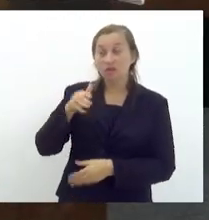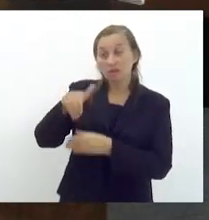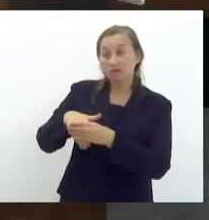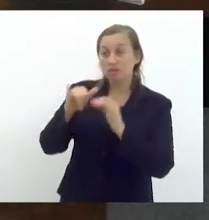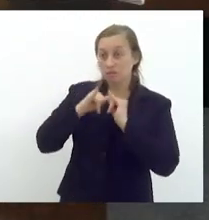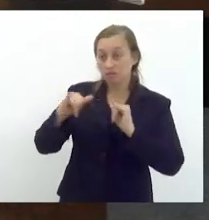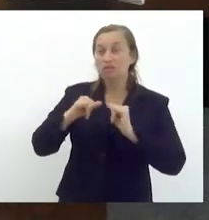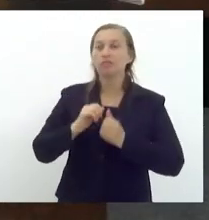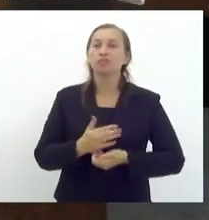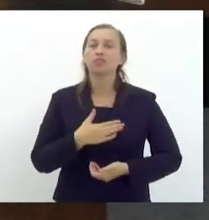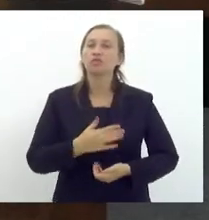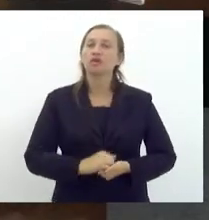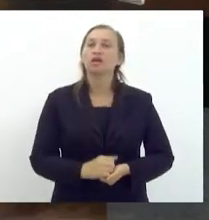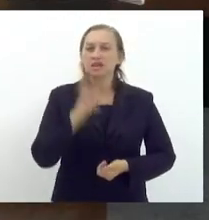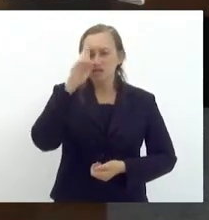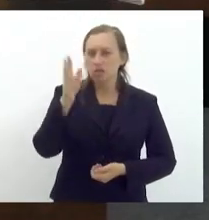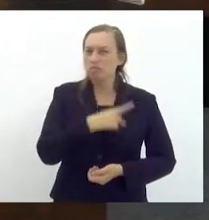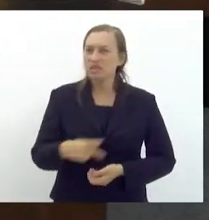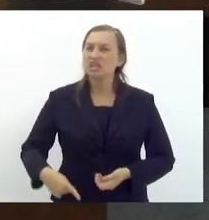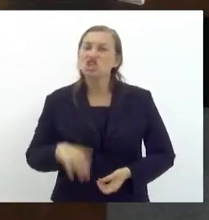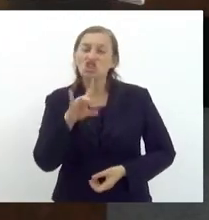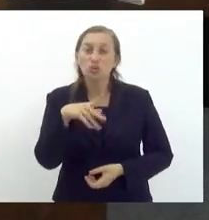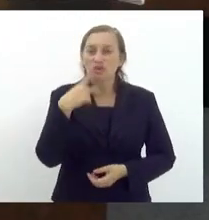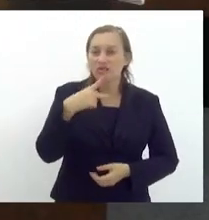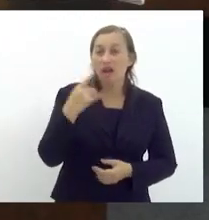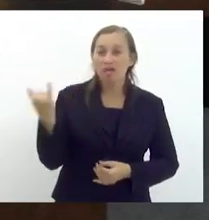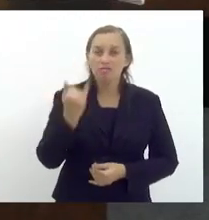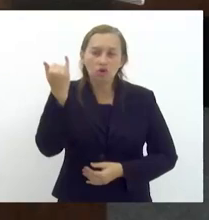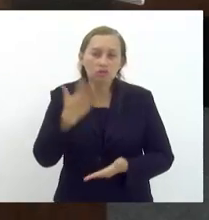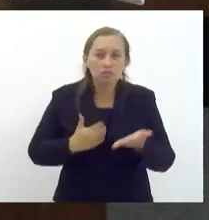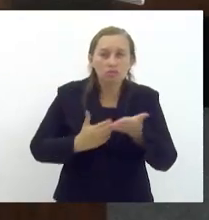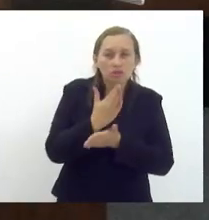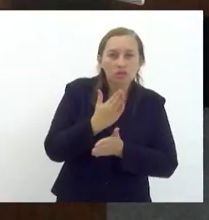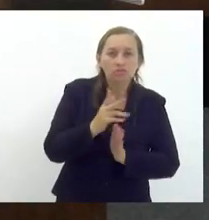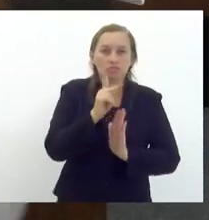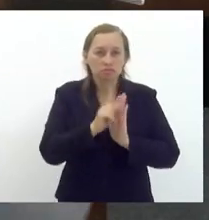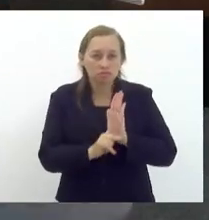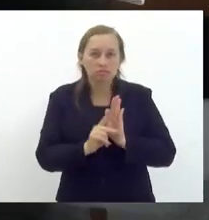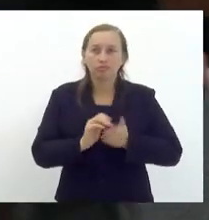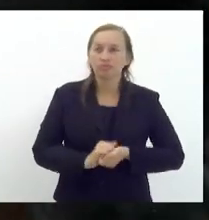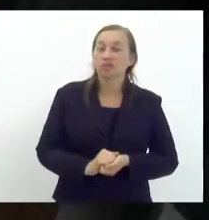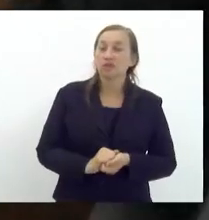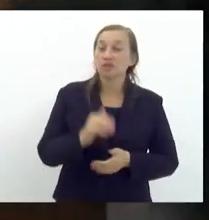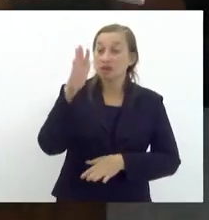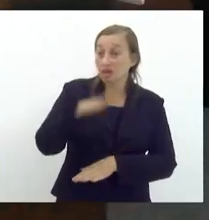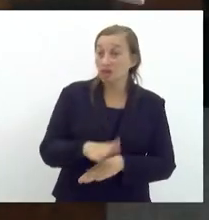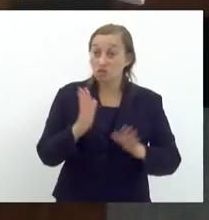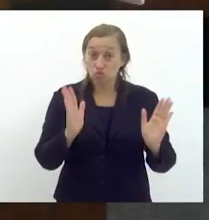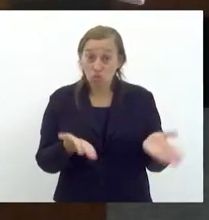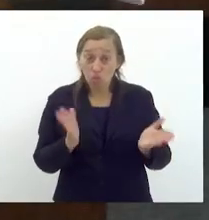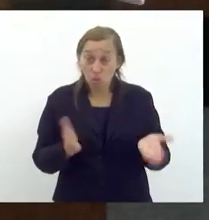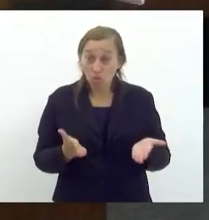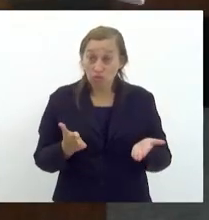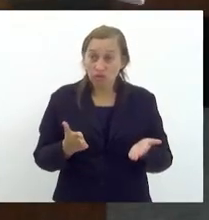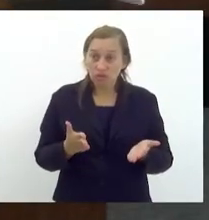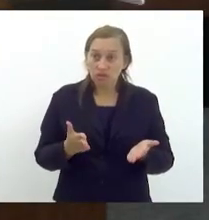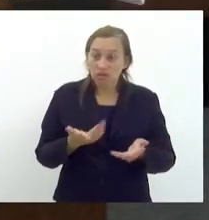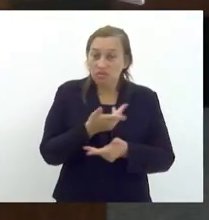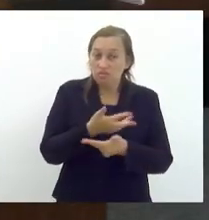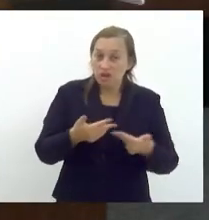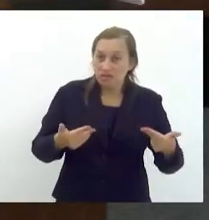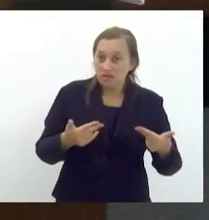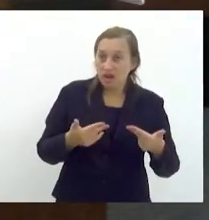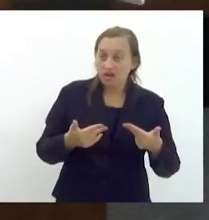só para ratificar a importância da provação desse projeto na tarde de hoje para geração de